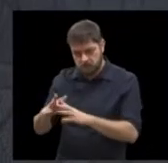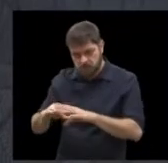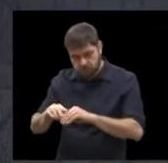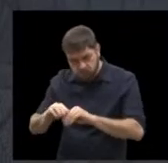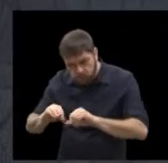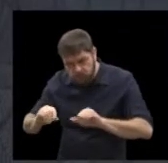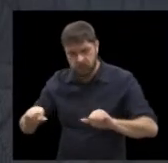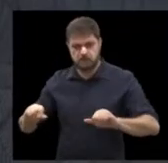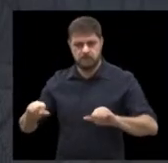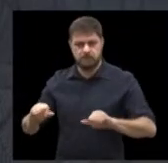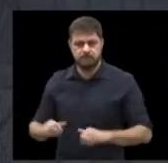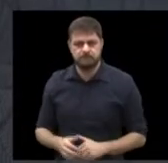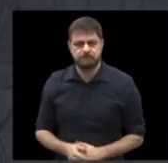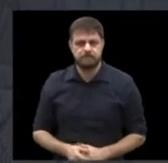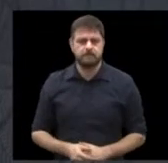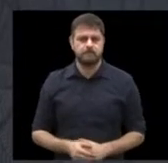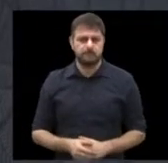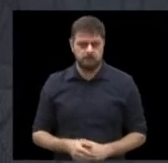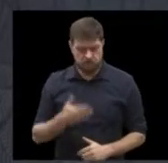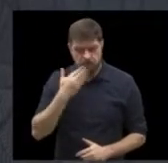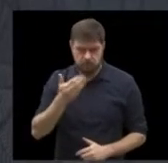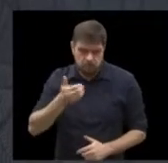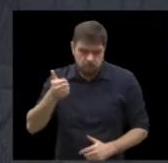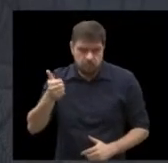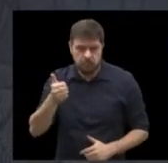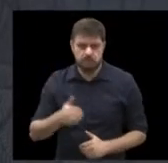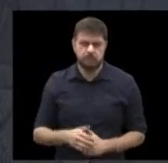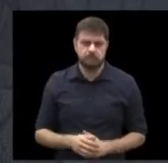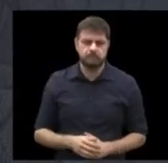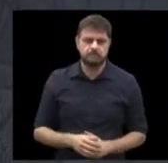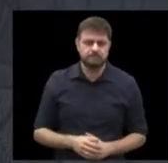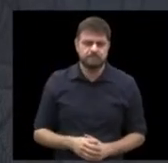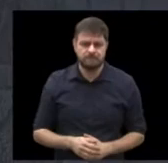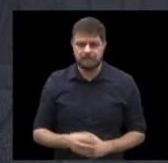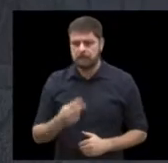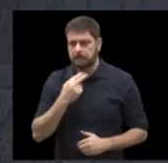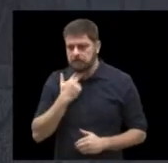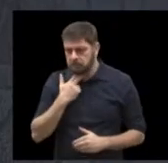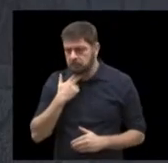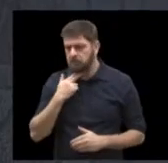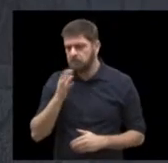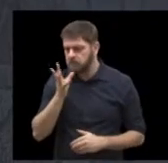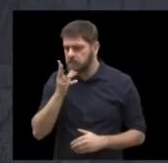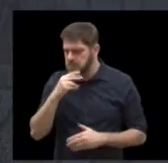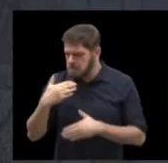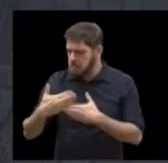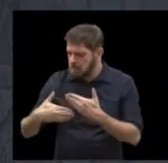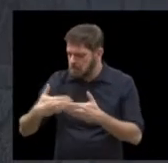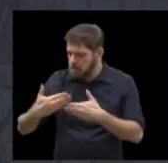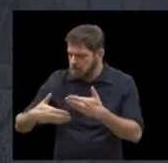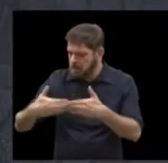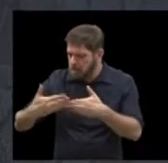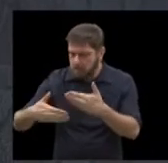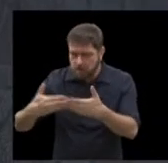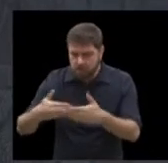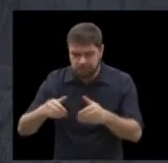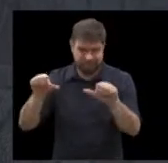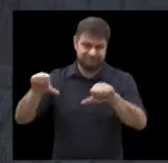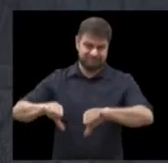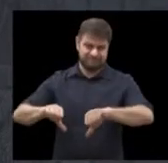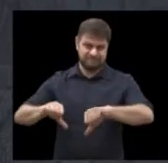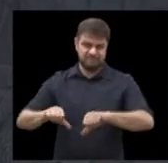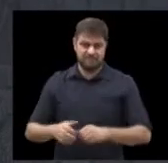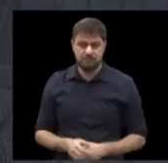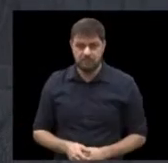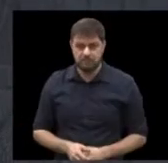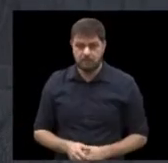de tratamento muito melhor, tá? Não deixar avançar o processo inflamatório, e